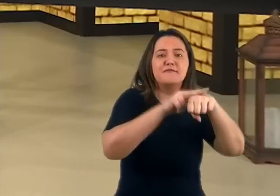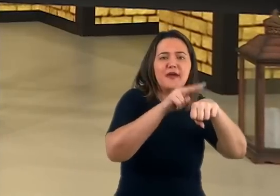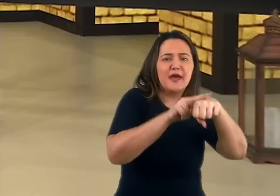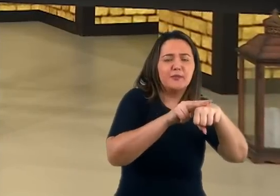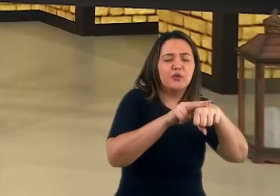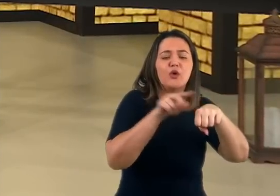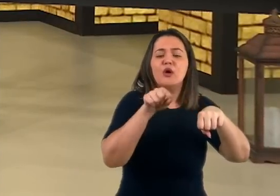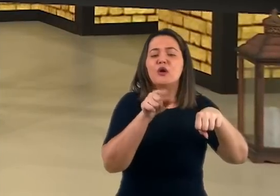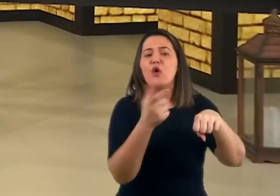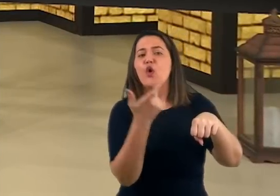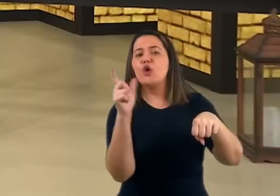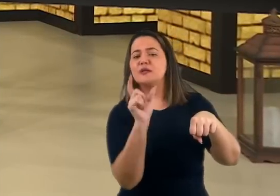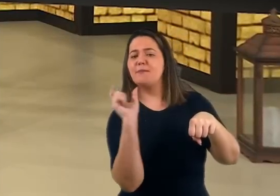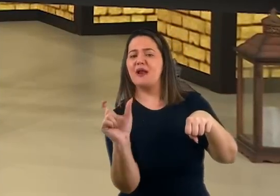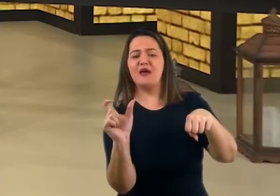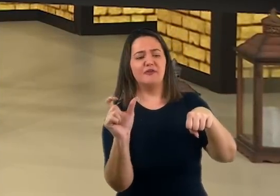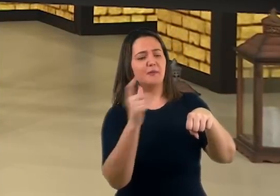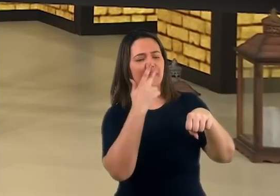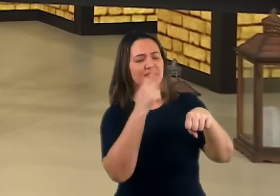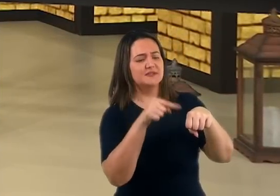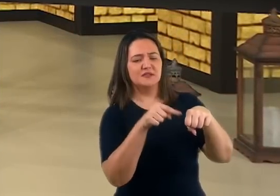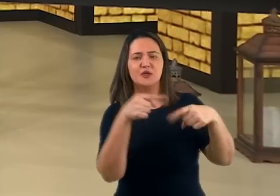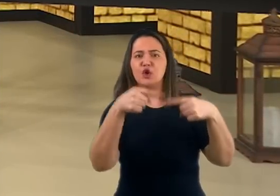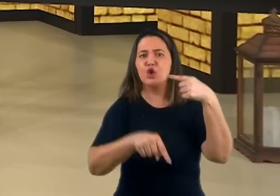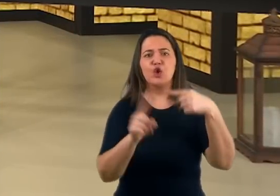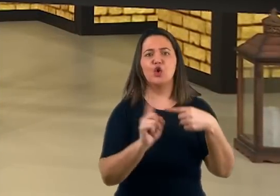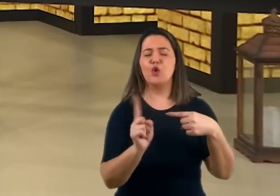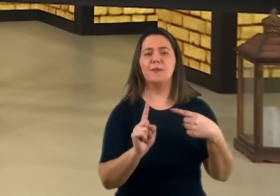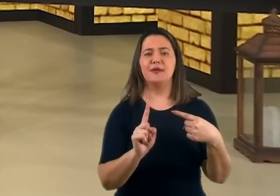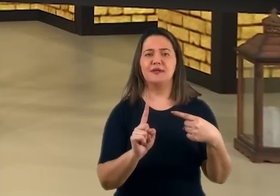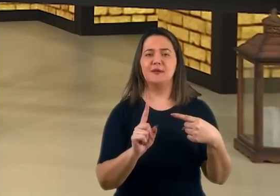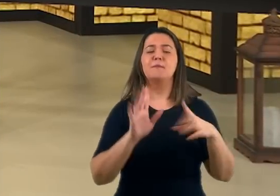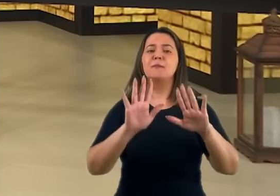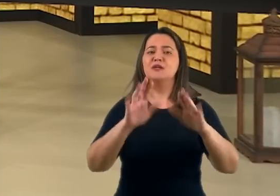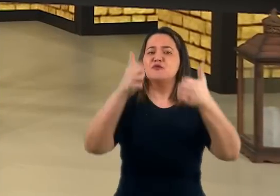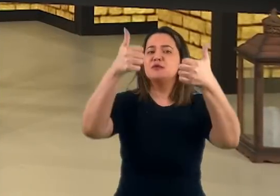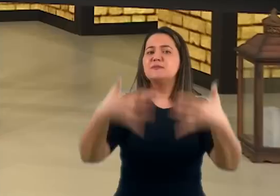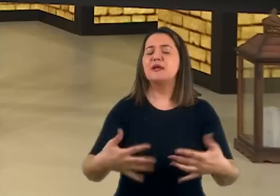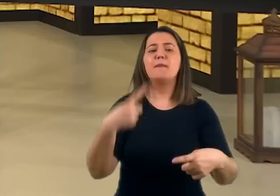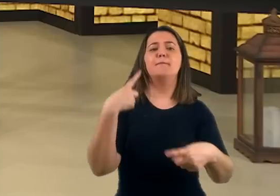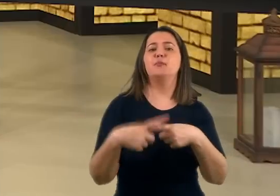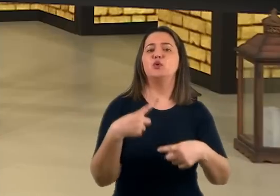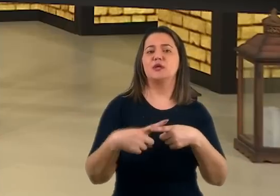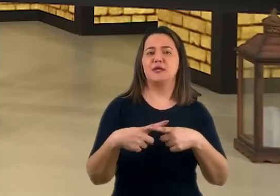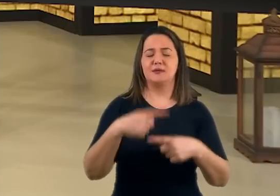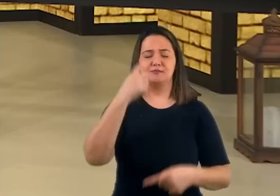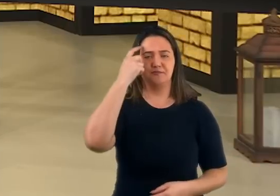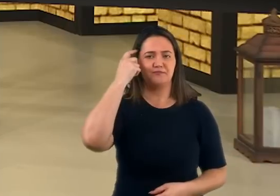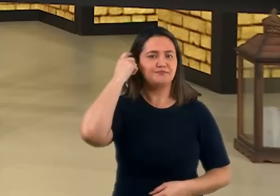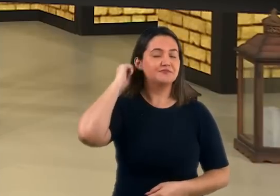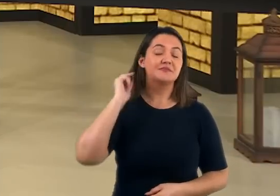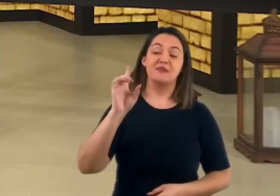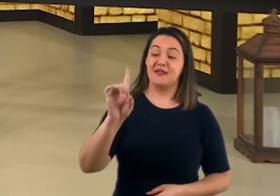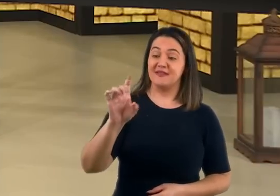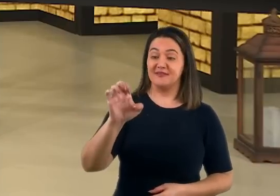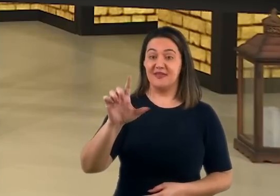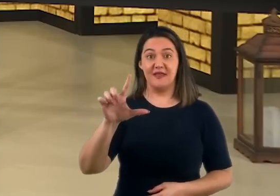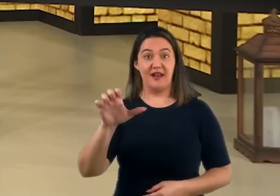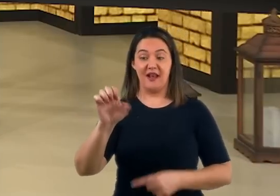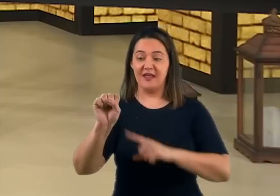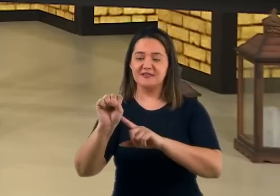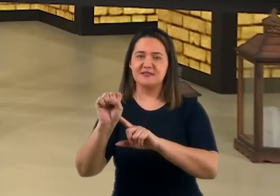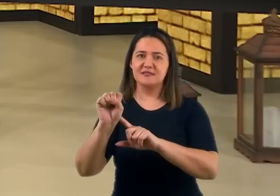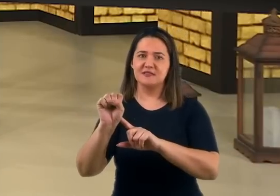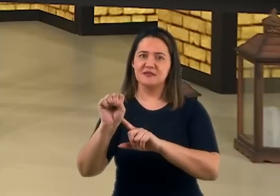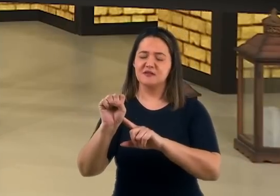Mas eu vou me deter apenas nessa questão do pronome possessivo deles, que, pela lógica, deveria